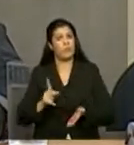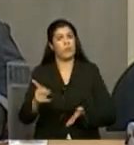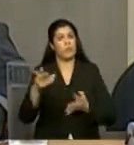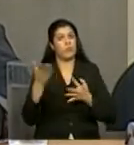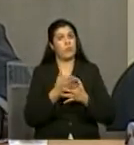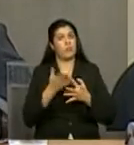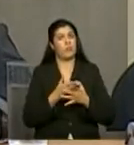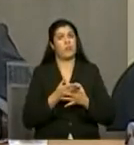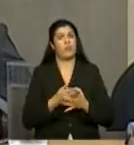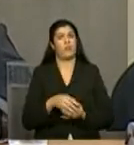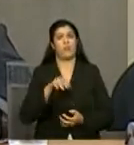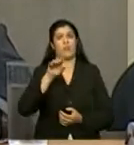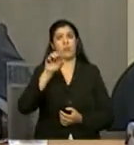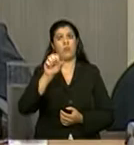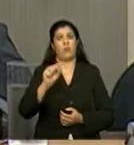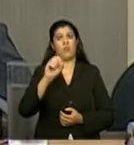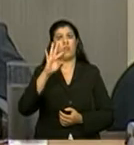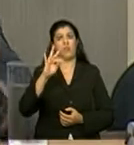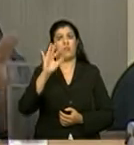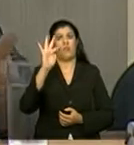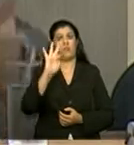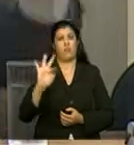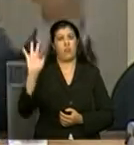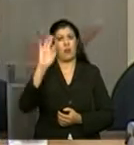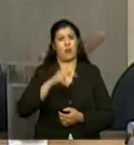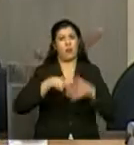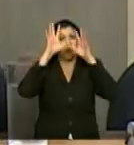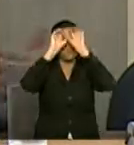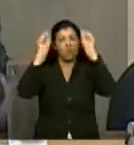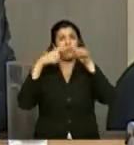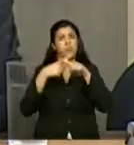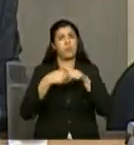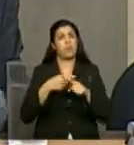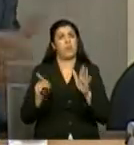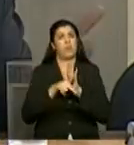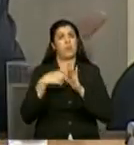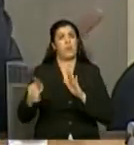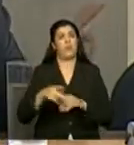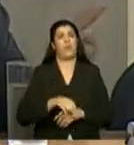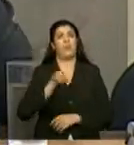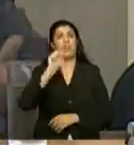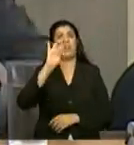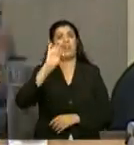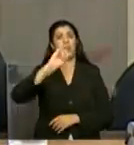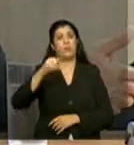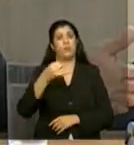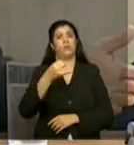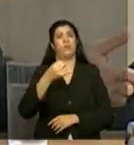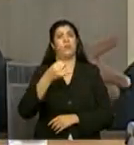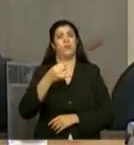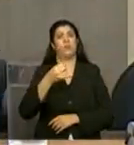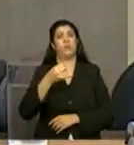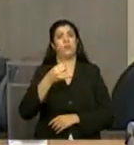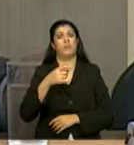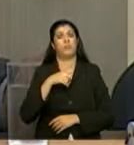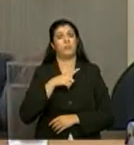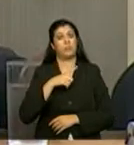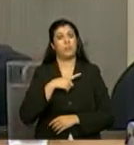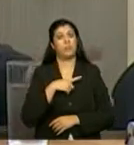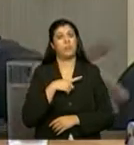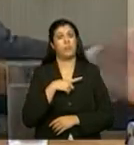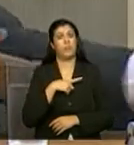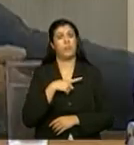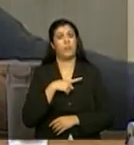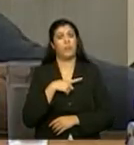nosso supremo tribunal federal quando o nosso próprio stj ministro é nosso próprio stj é